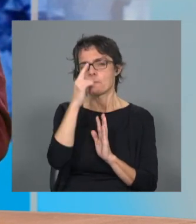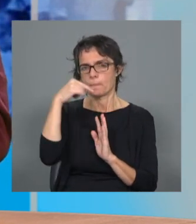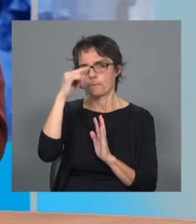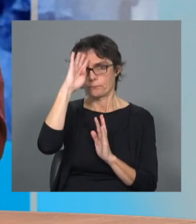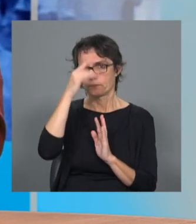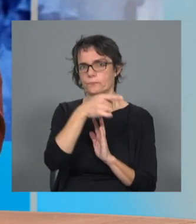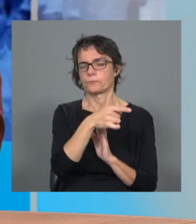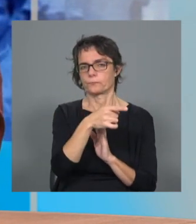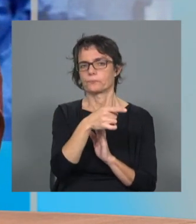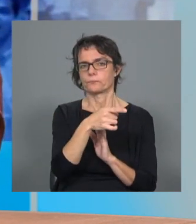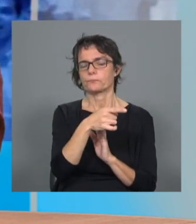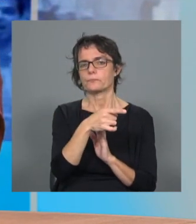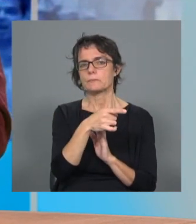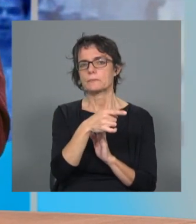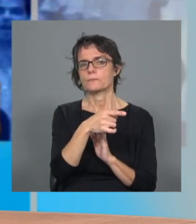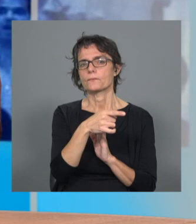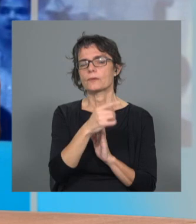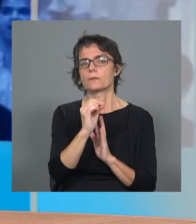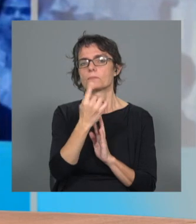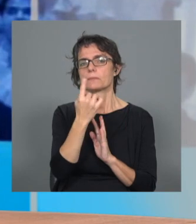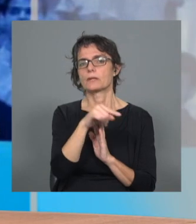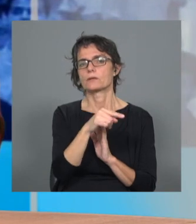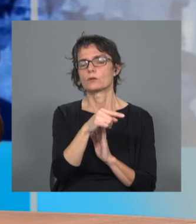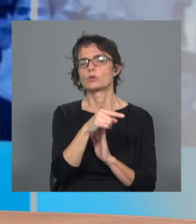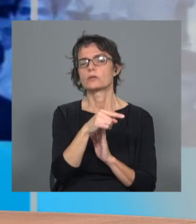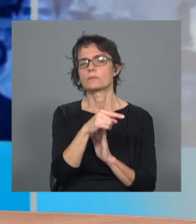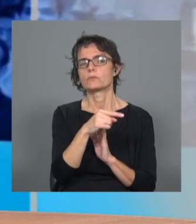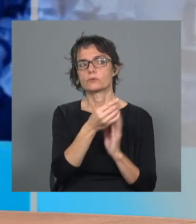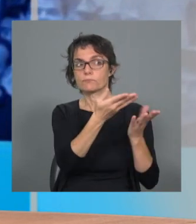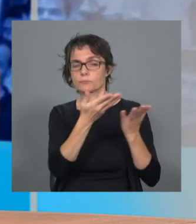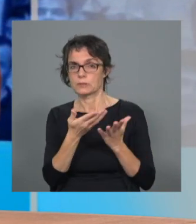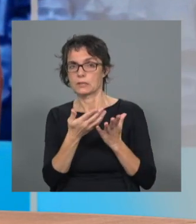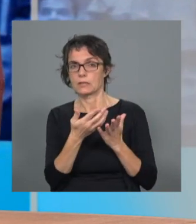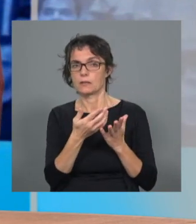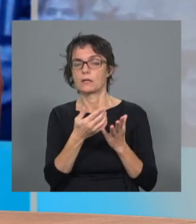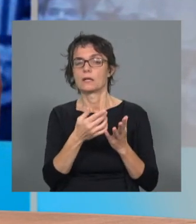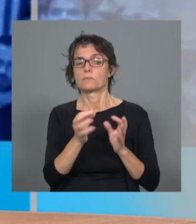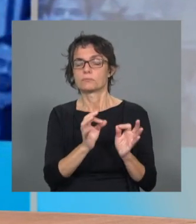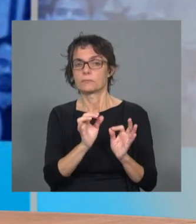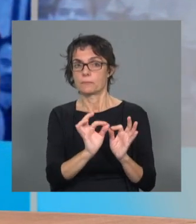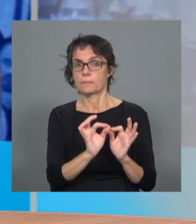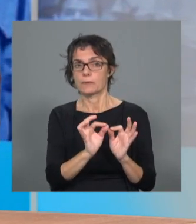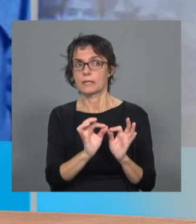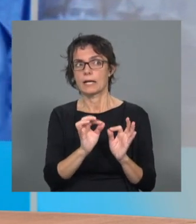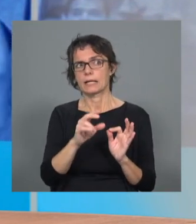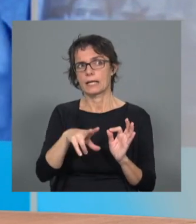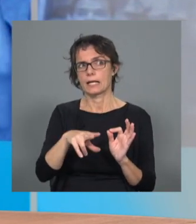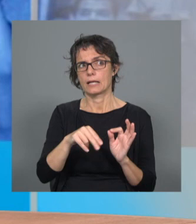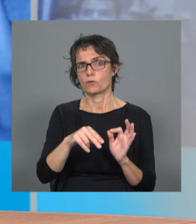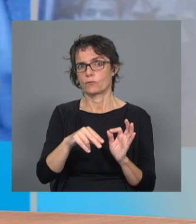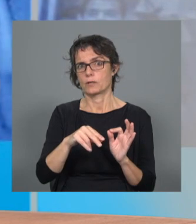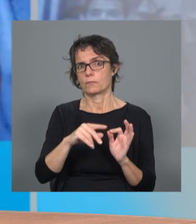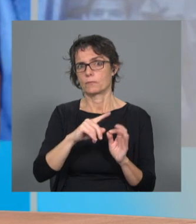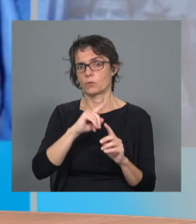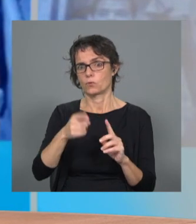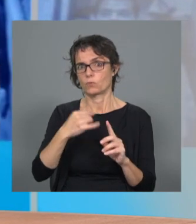também iremos começar brevemente a começar a preparar essa recepção aos símbolos, que irá acontecer em novembro do próximo ano, daqui a um ano.